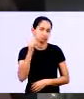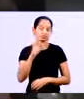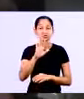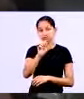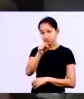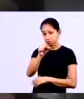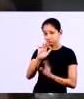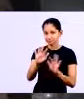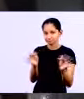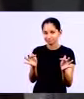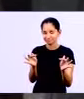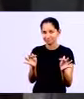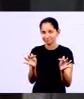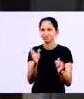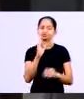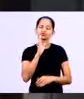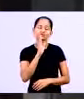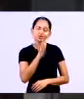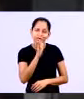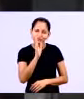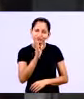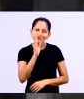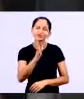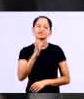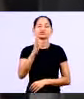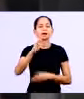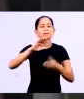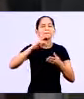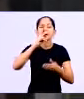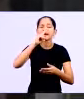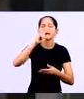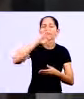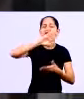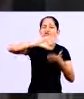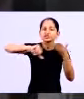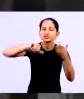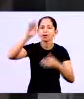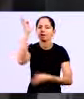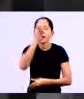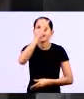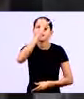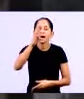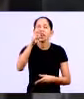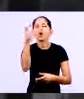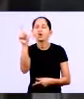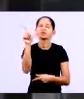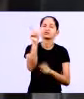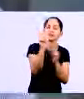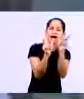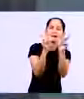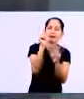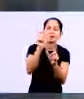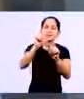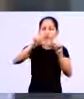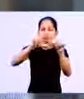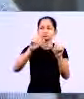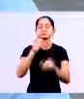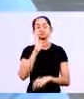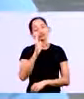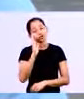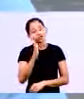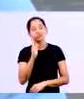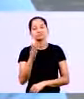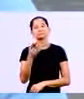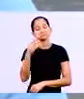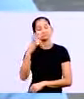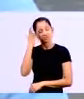Sim, já tiraram os acentos, algumas palavras ficou, outras não. Sim, ouvi falar sim. Sim,